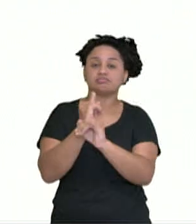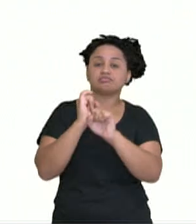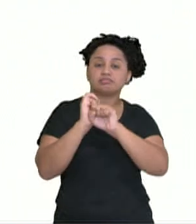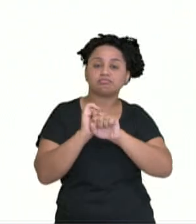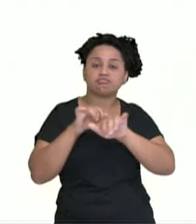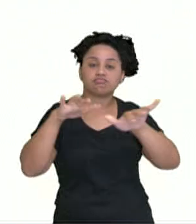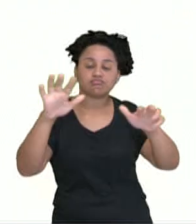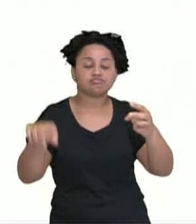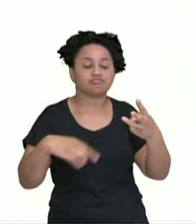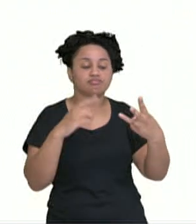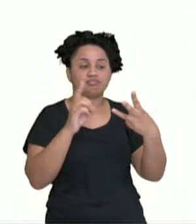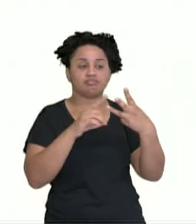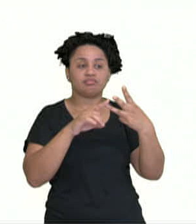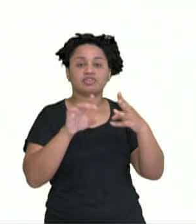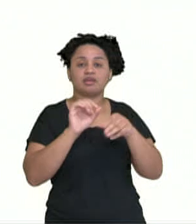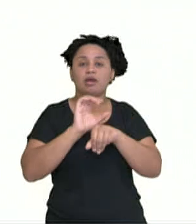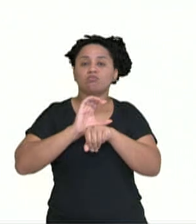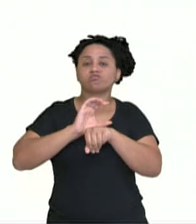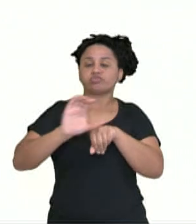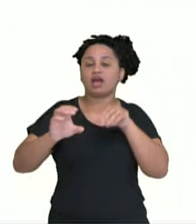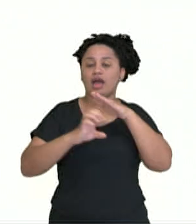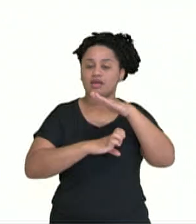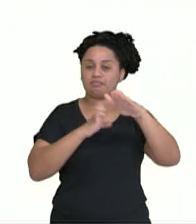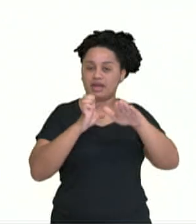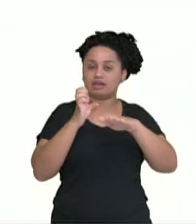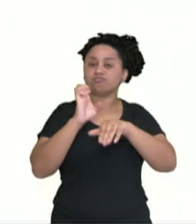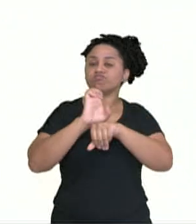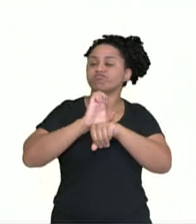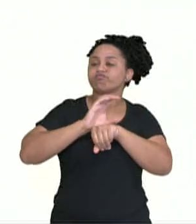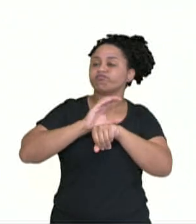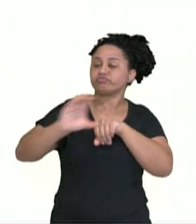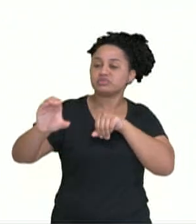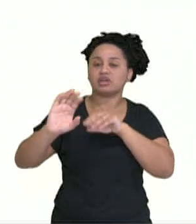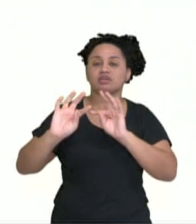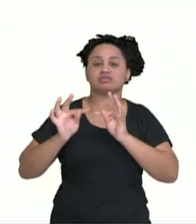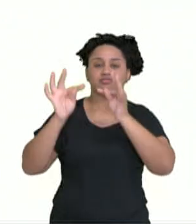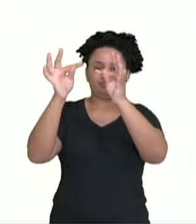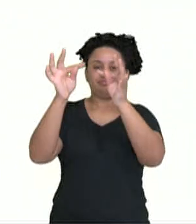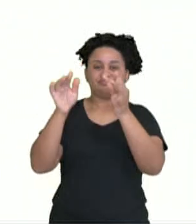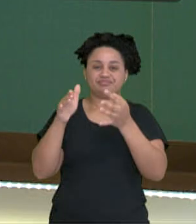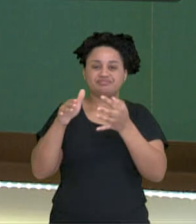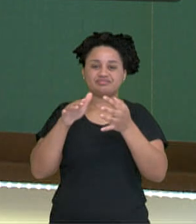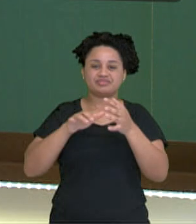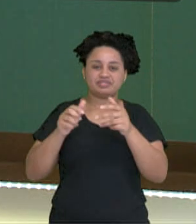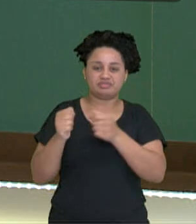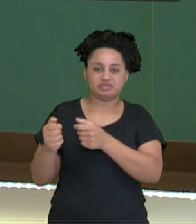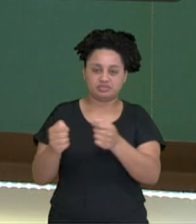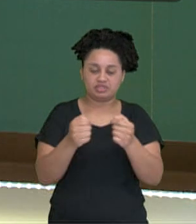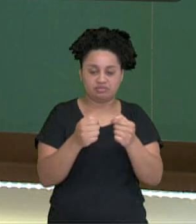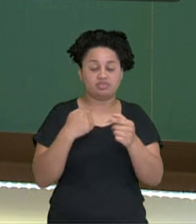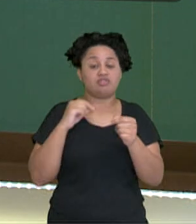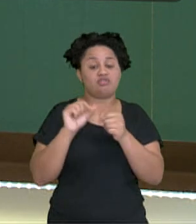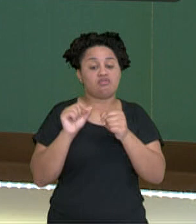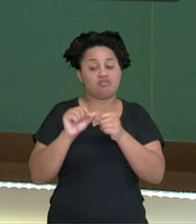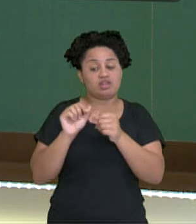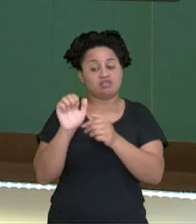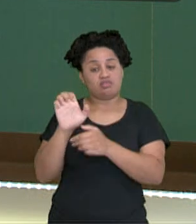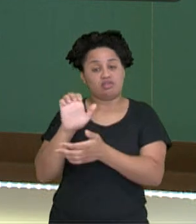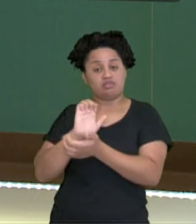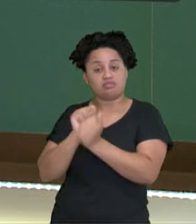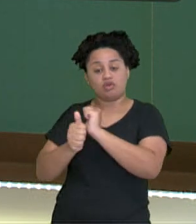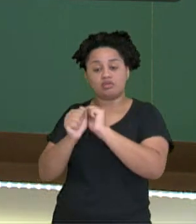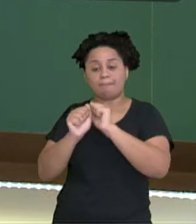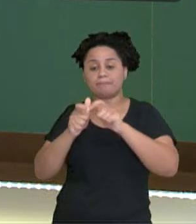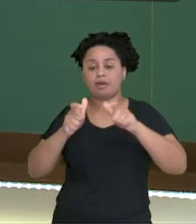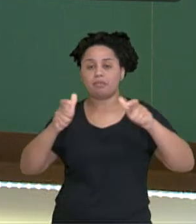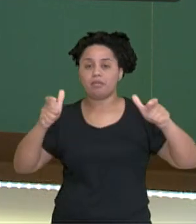internet e o investimento das gigantes tecnológicas. Isso possibilitou, né, uma evolução dos esportes a